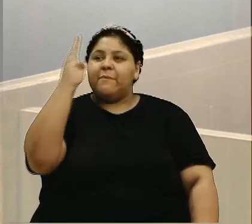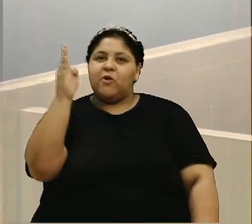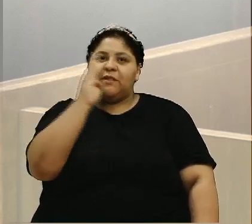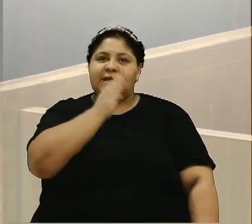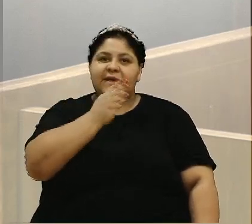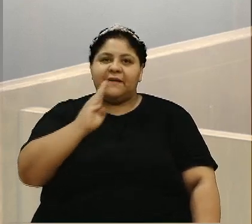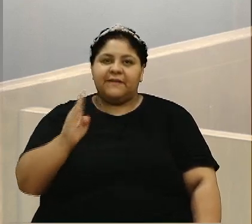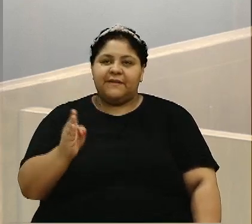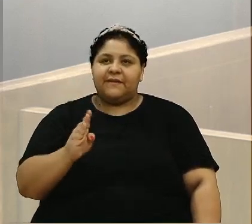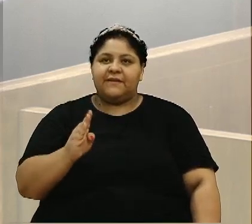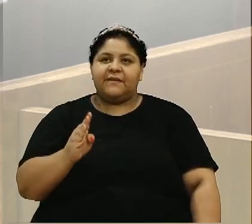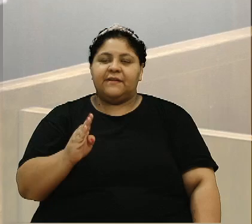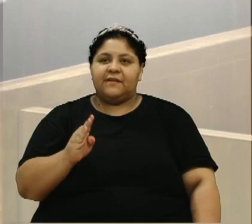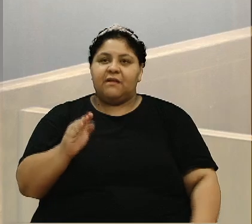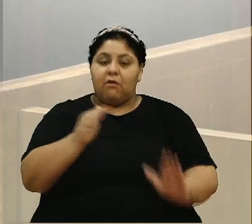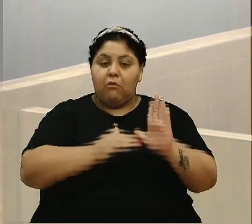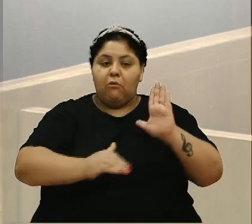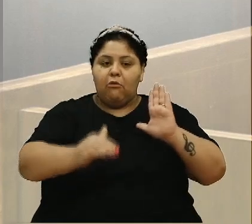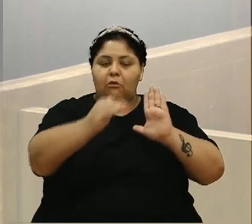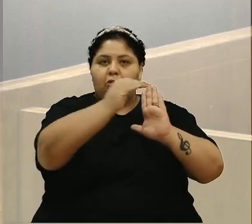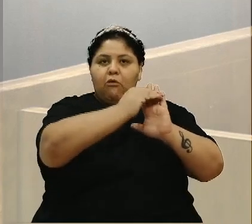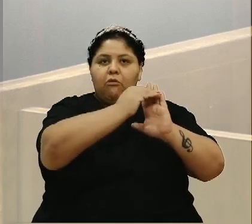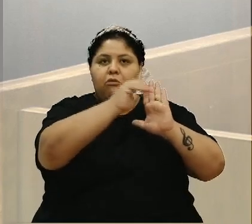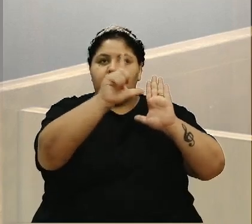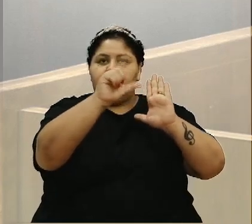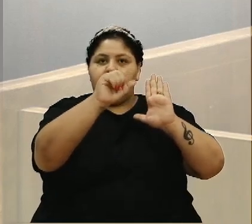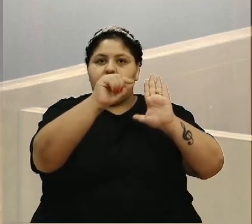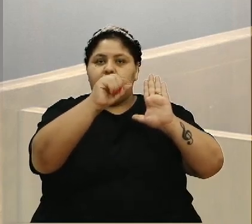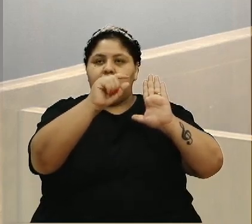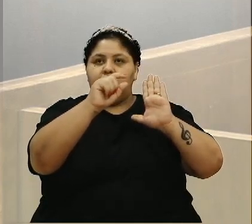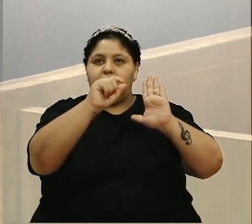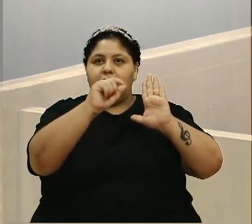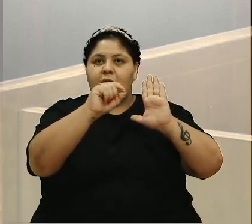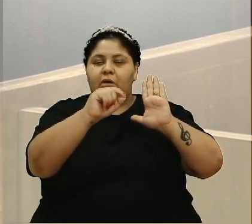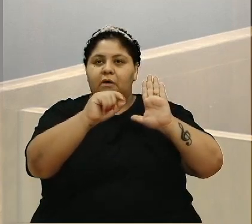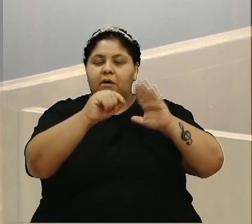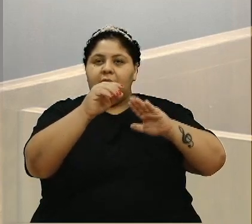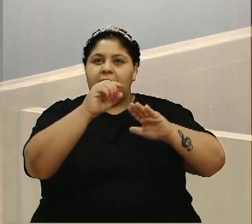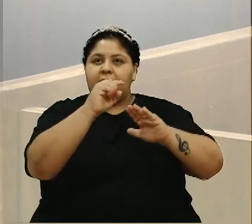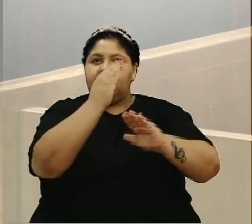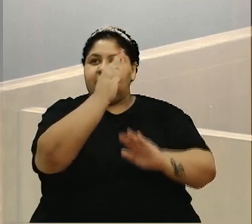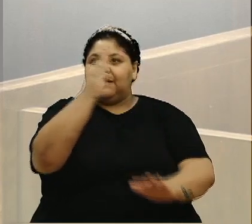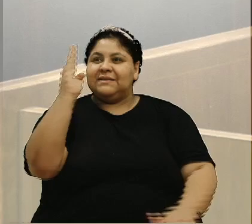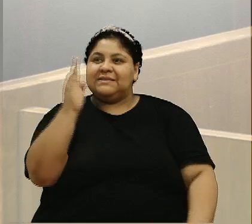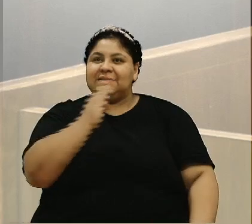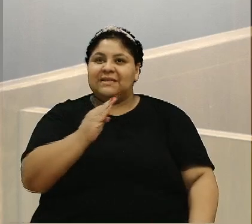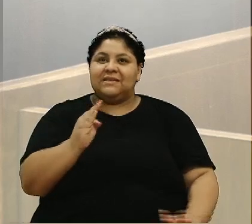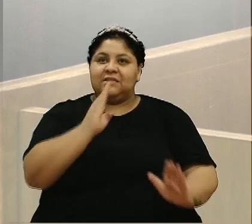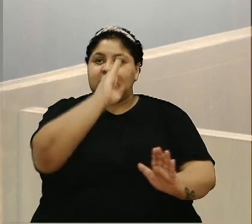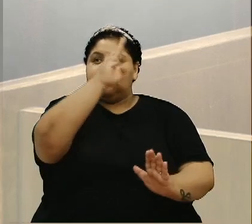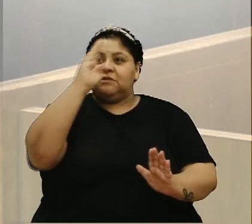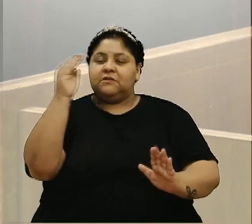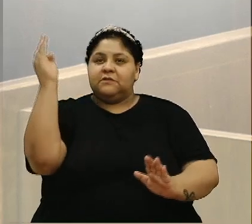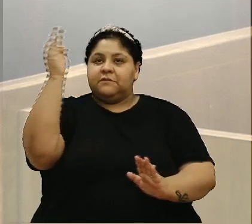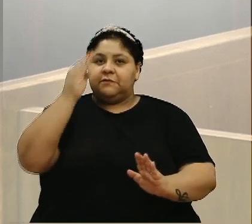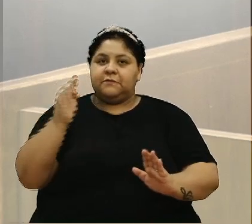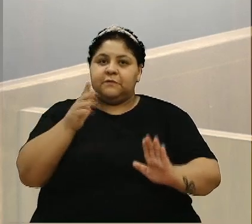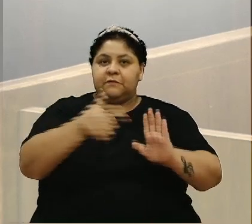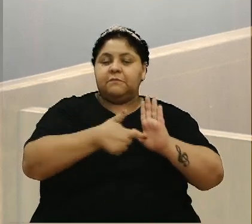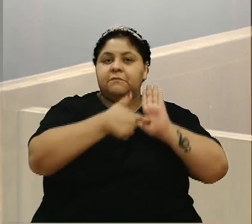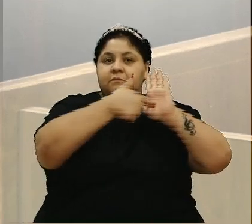é top 10 entre as 10 bibliotecas brasileiras, destacada tanto